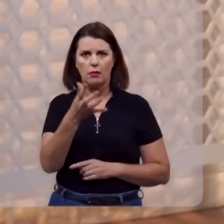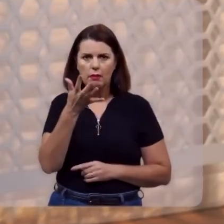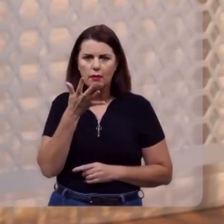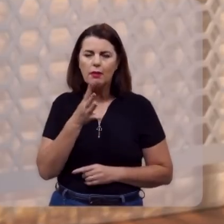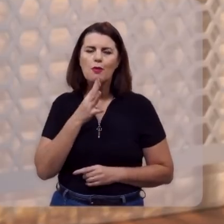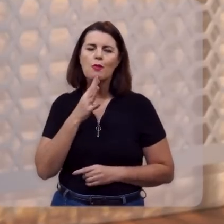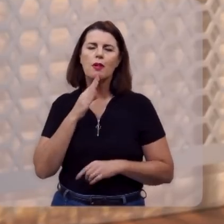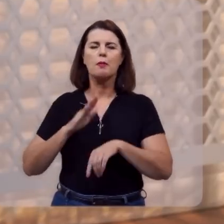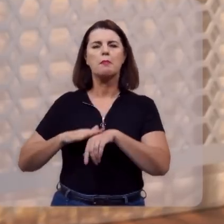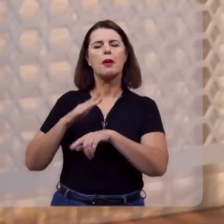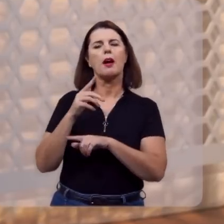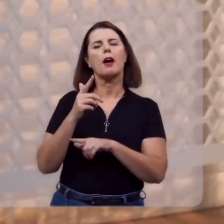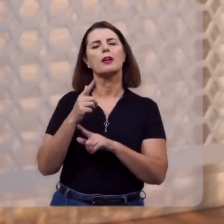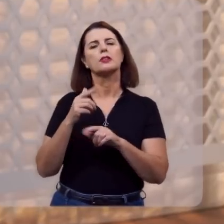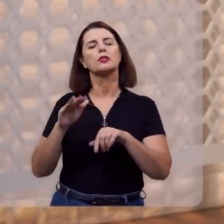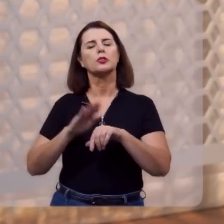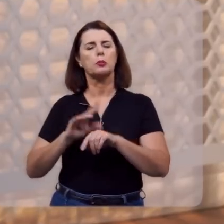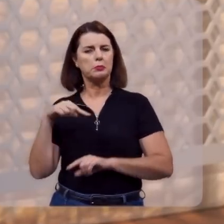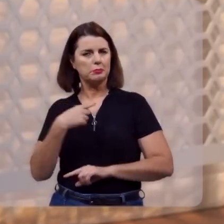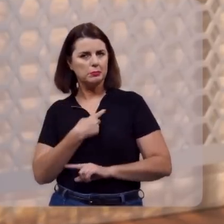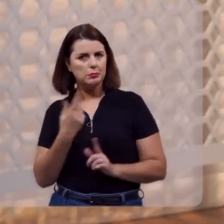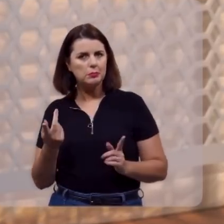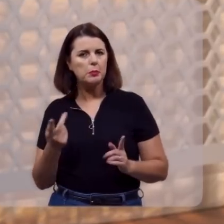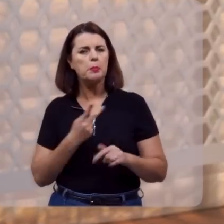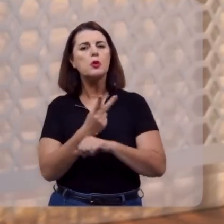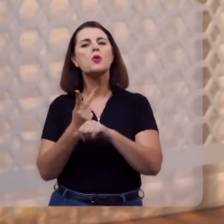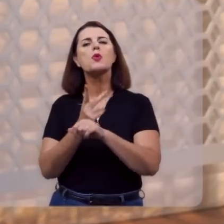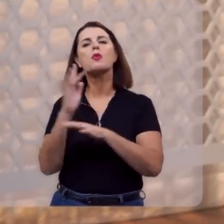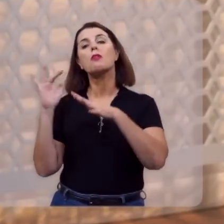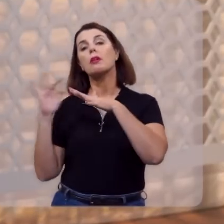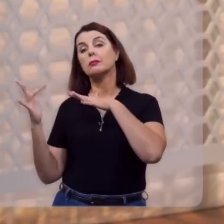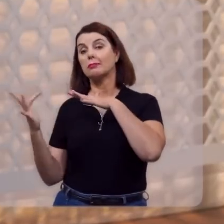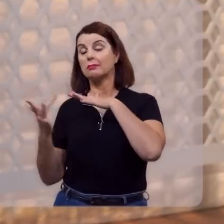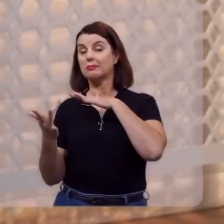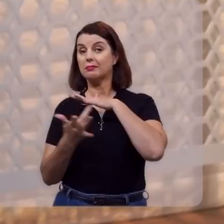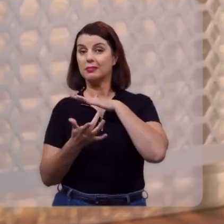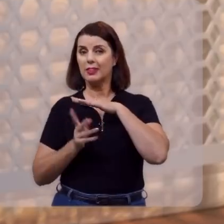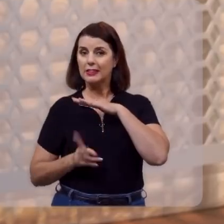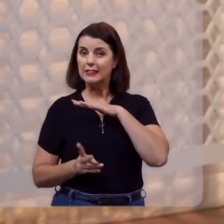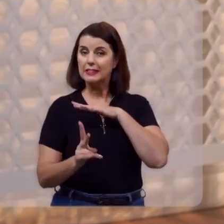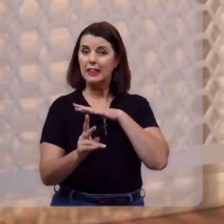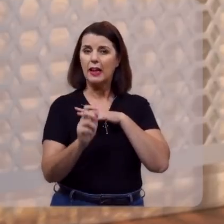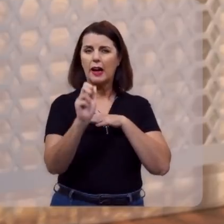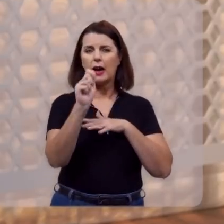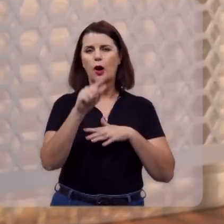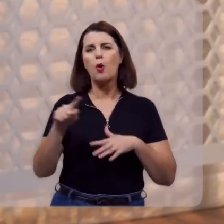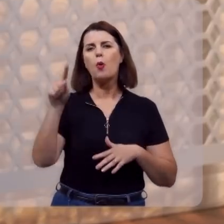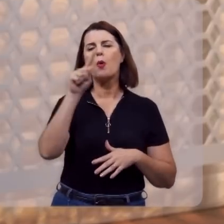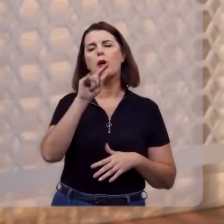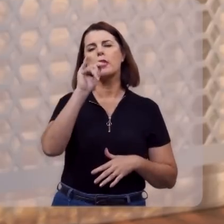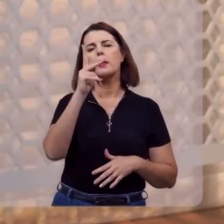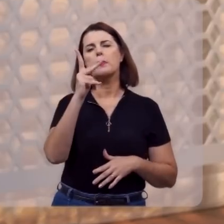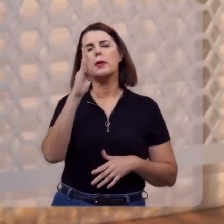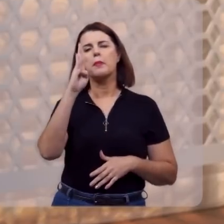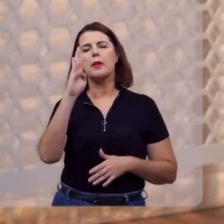você quer conhecer um pouquinho mais sobre a gente, nos procure nas nossas redes sociais, sempre no